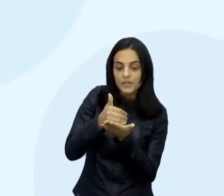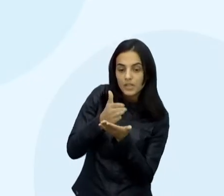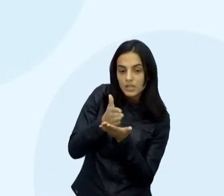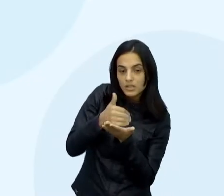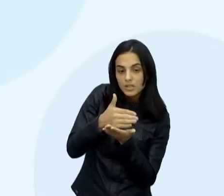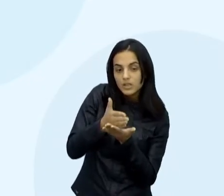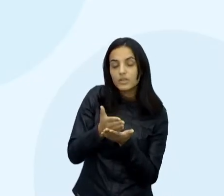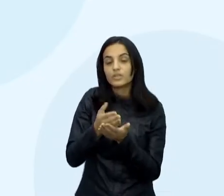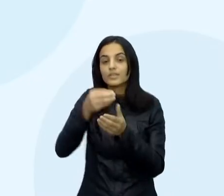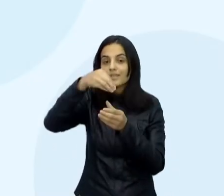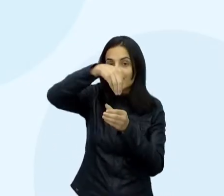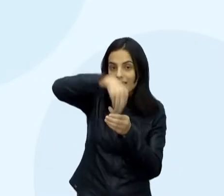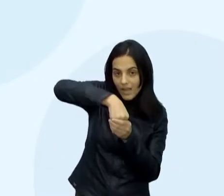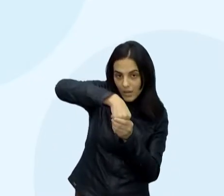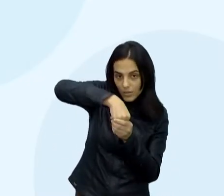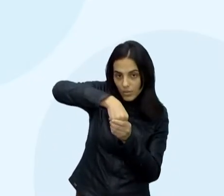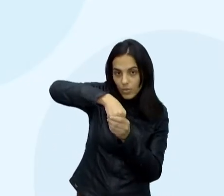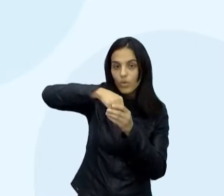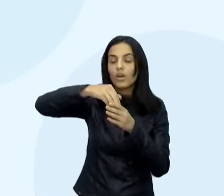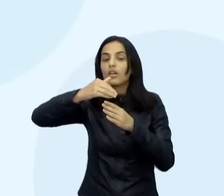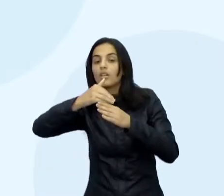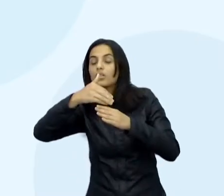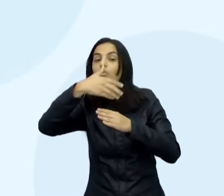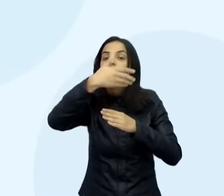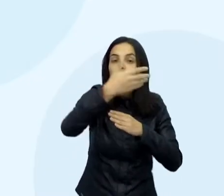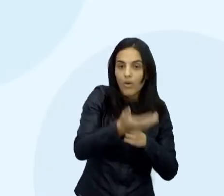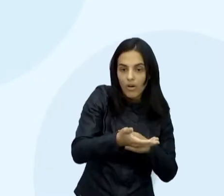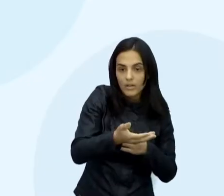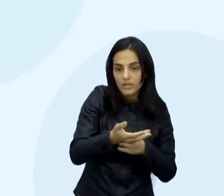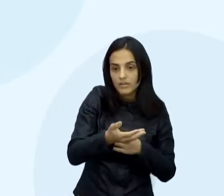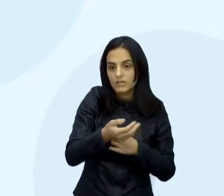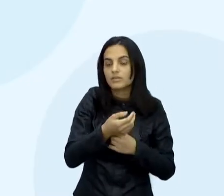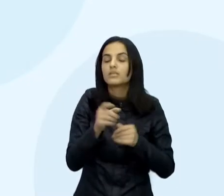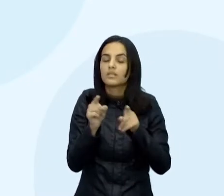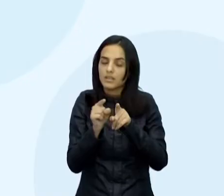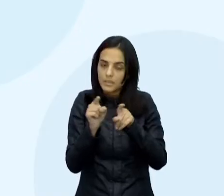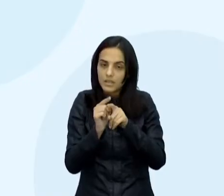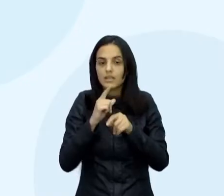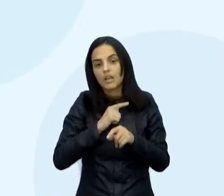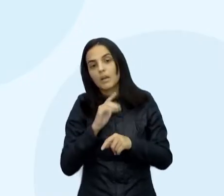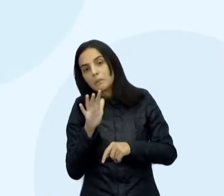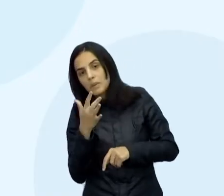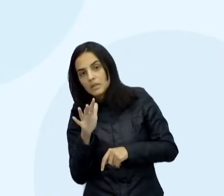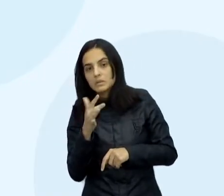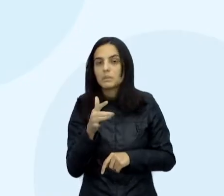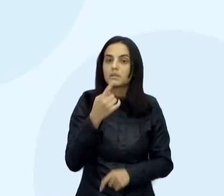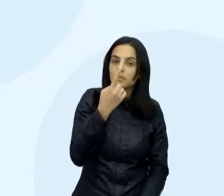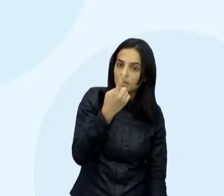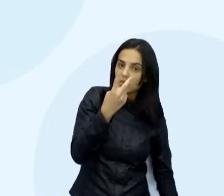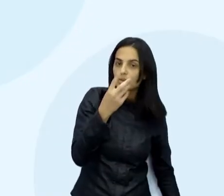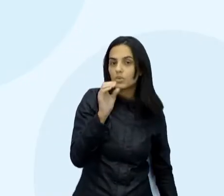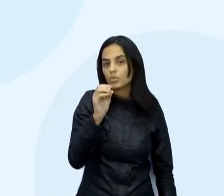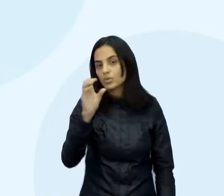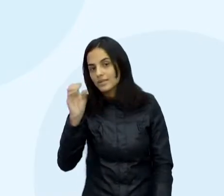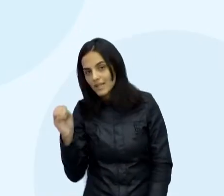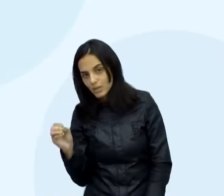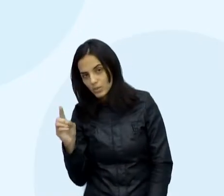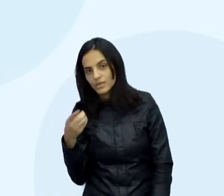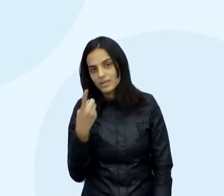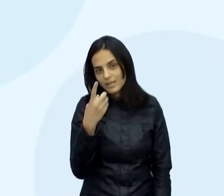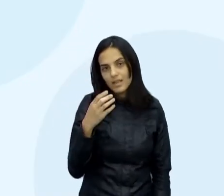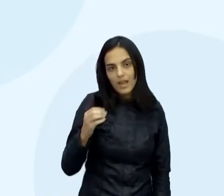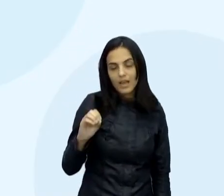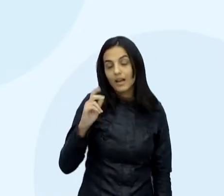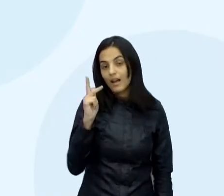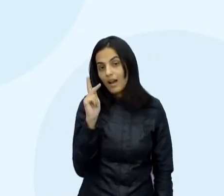núcleo externo e núcleo interno, né, tem aí mais ou menos aí 1.210